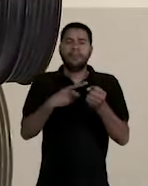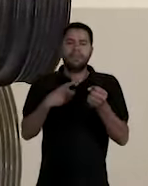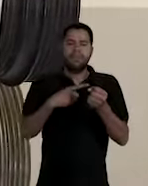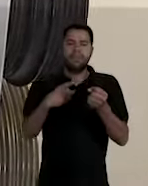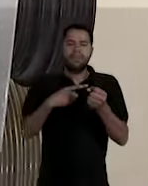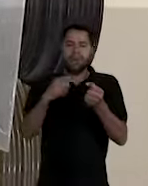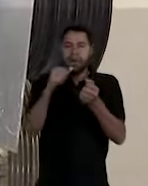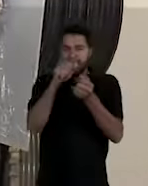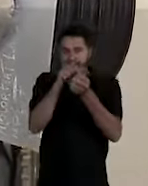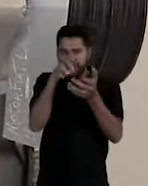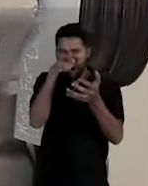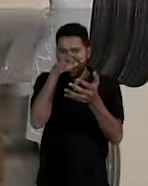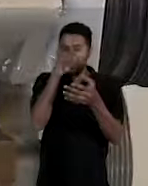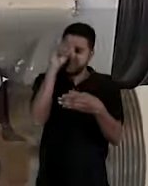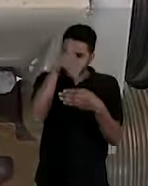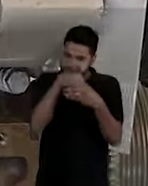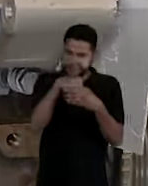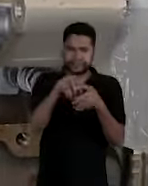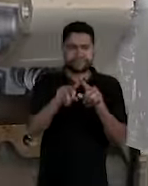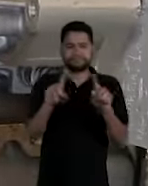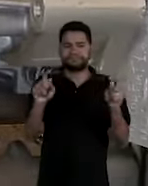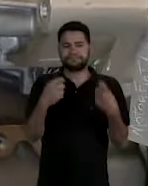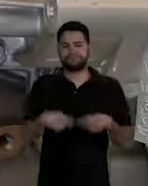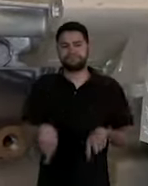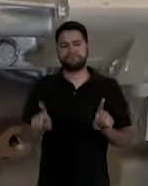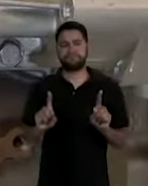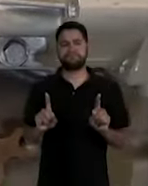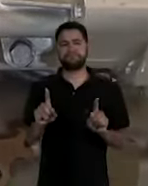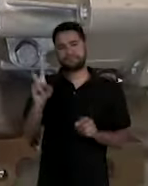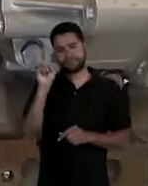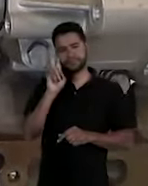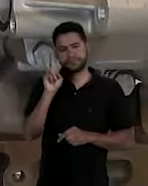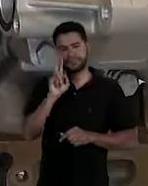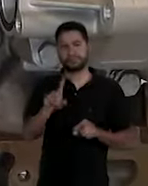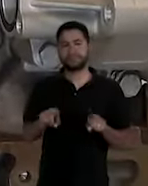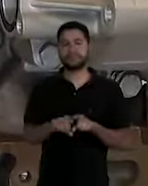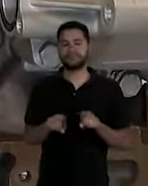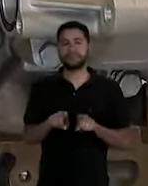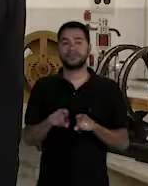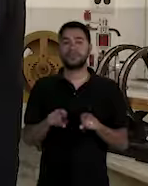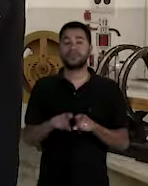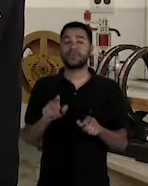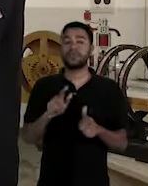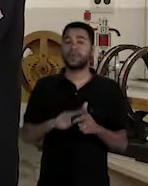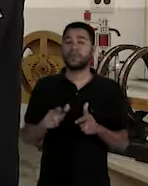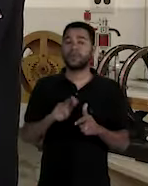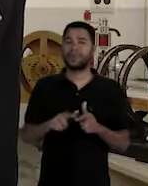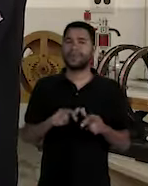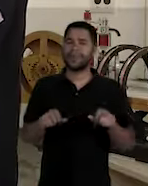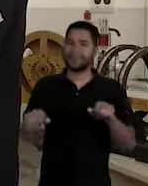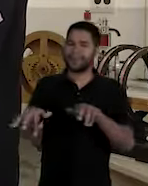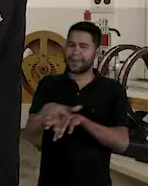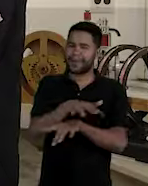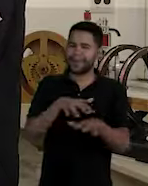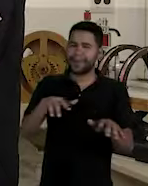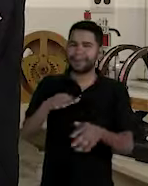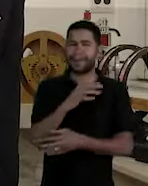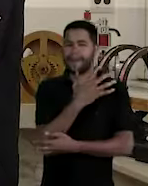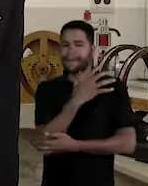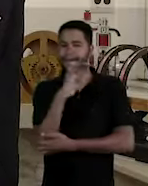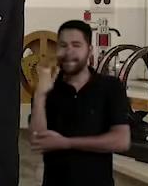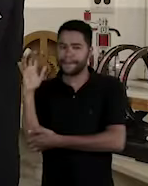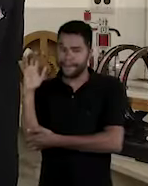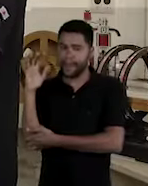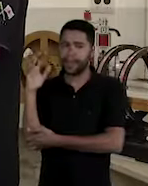combustão interna. Sim. Mas não precisa nem de relembrar o grande problema ambiental que esses